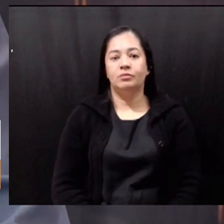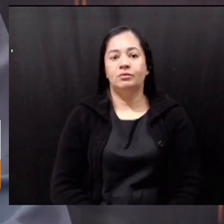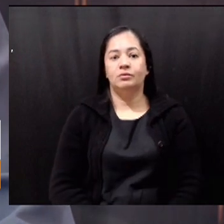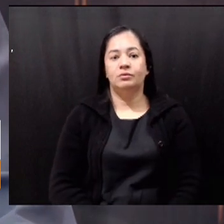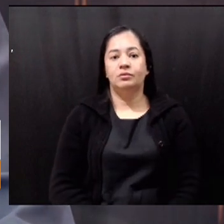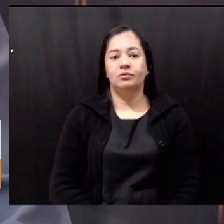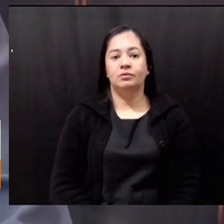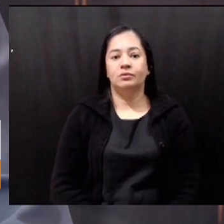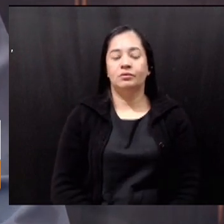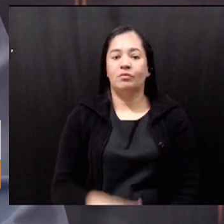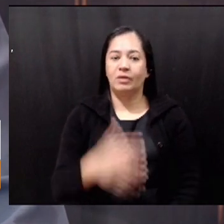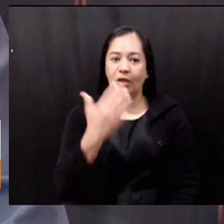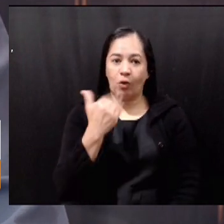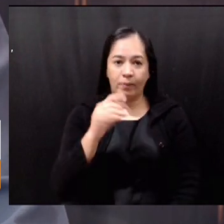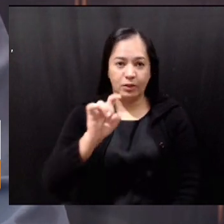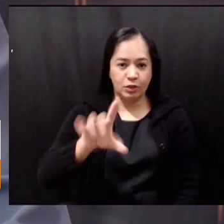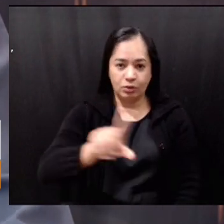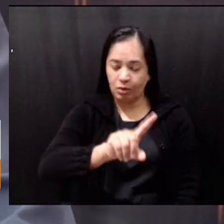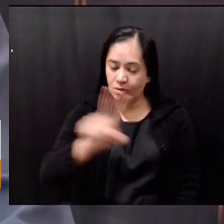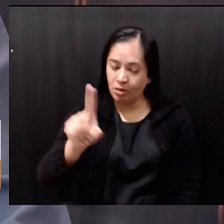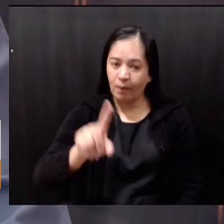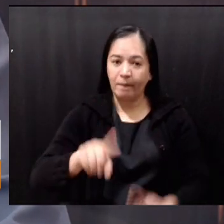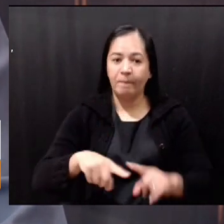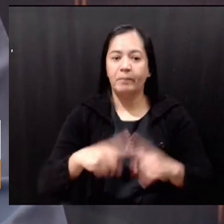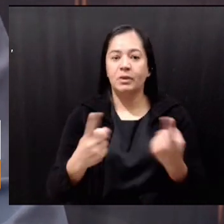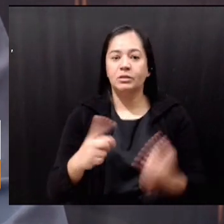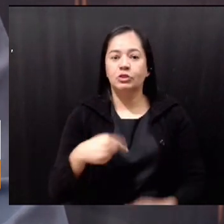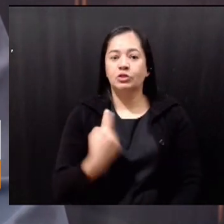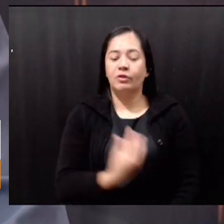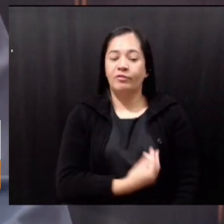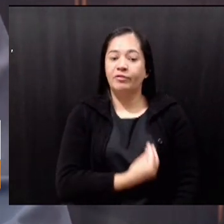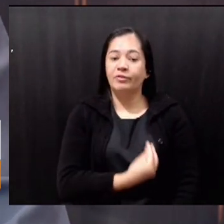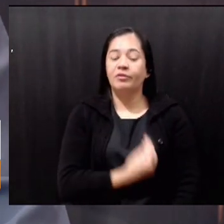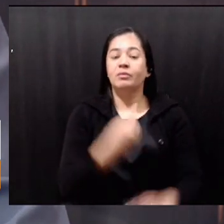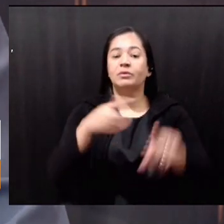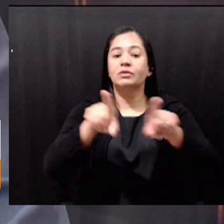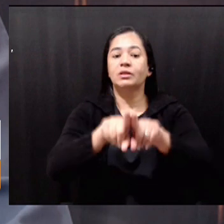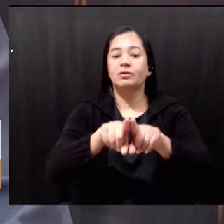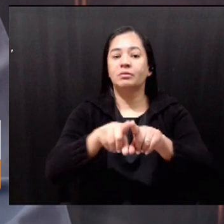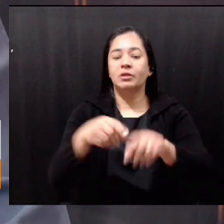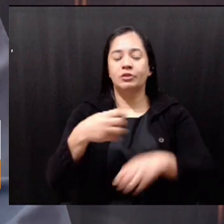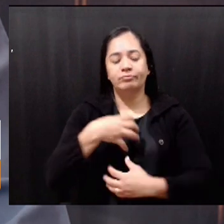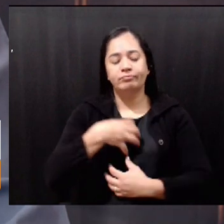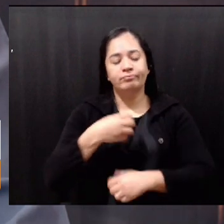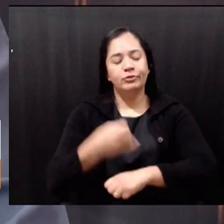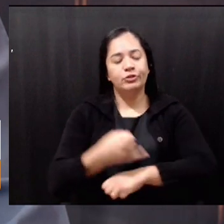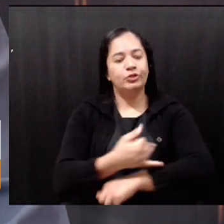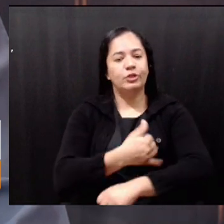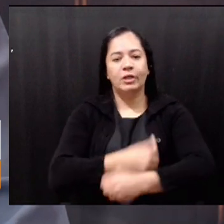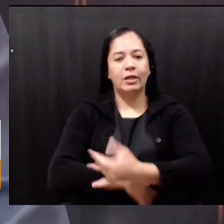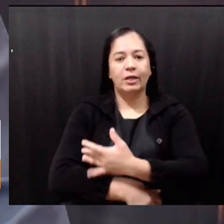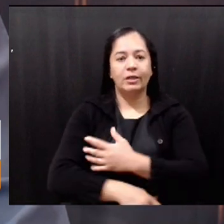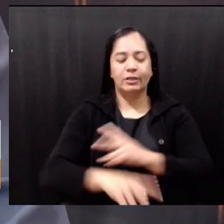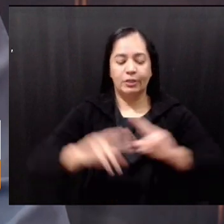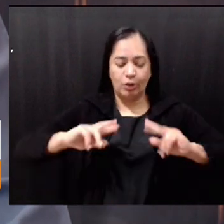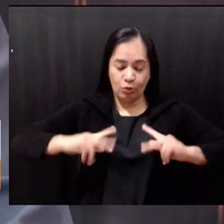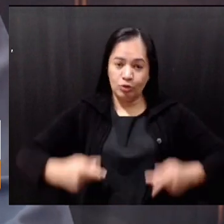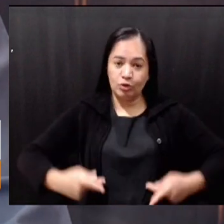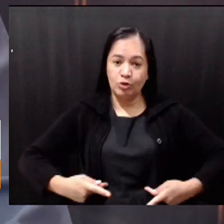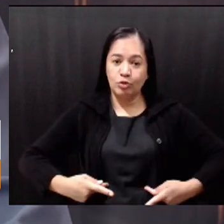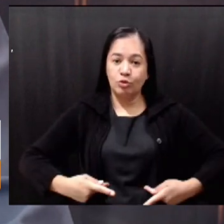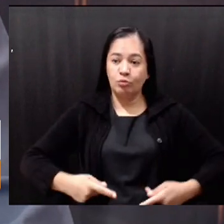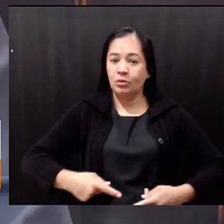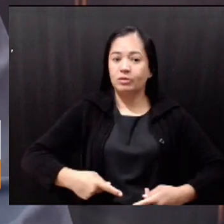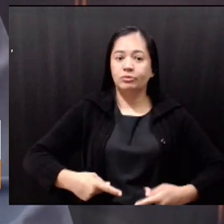alimentação, de comida, mas nós vivemos também, de afeto, né. Uhum, Então o ser humano, ele é um ser, que